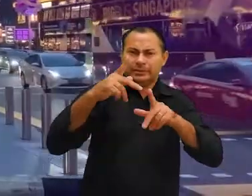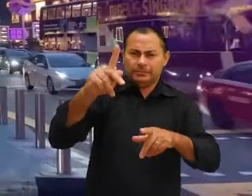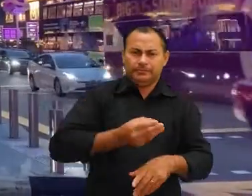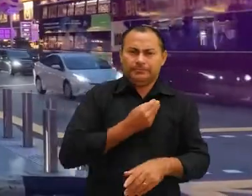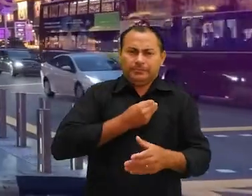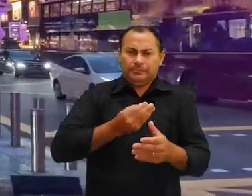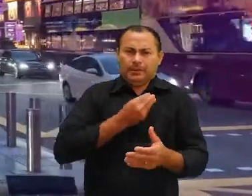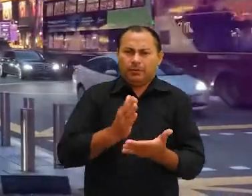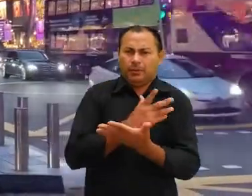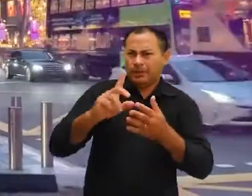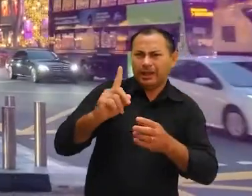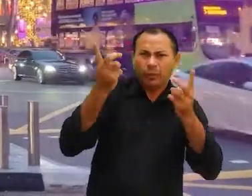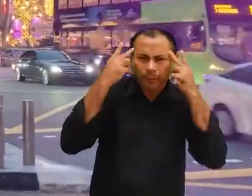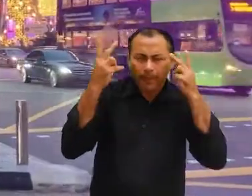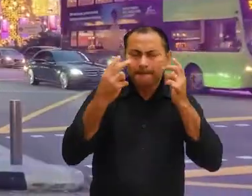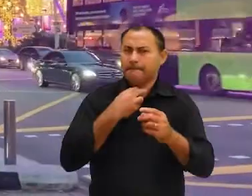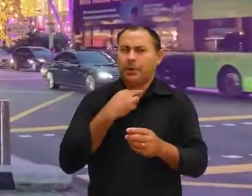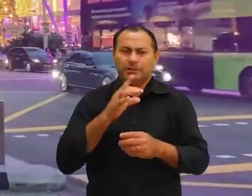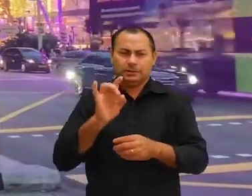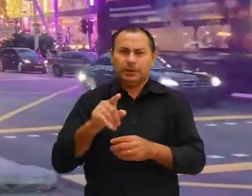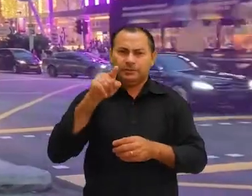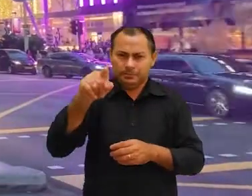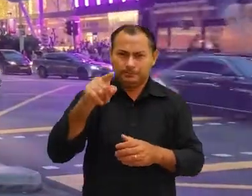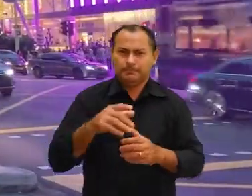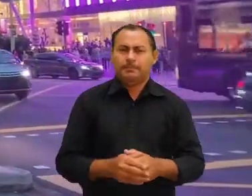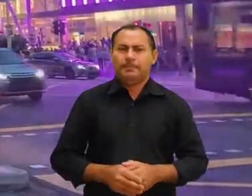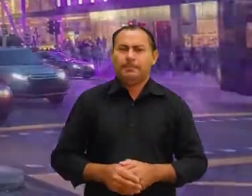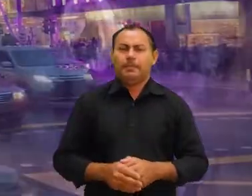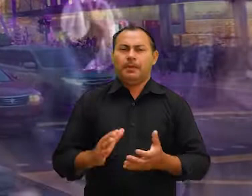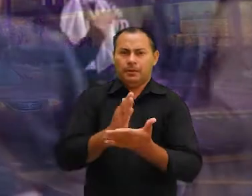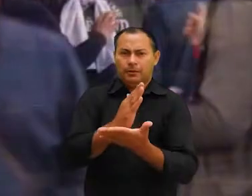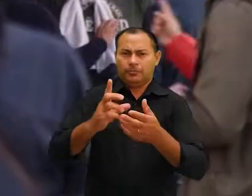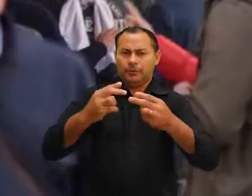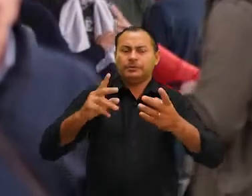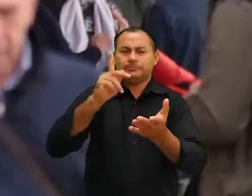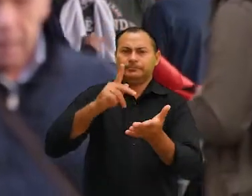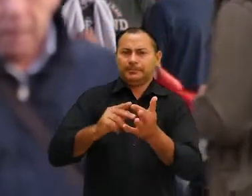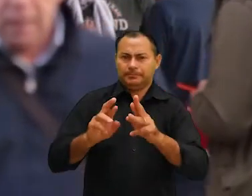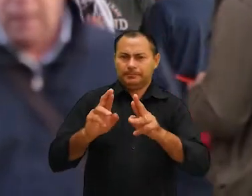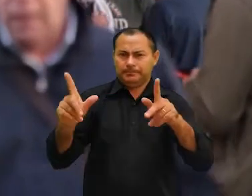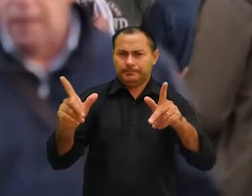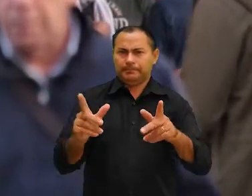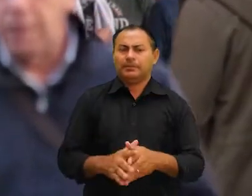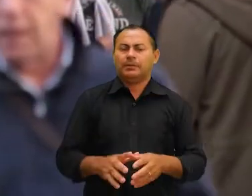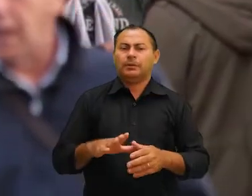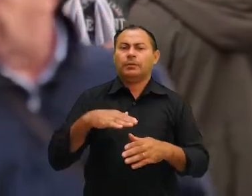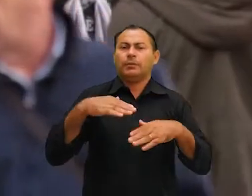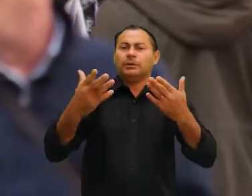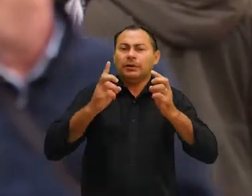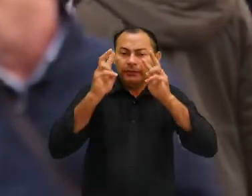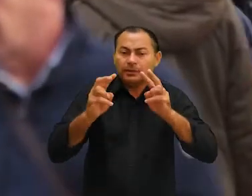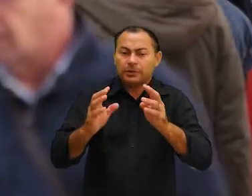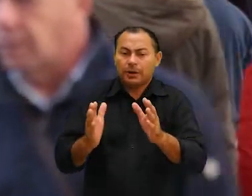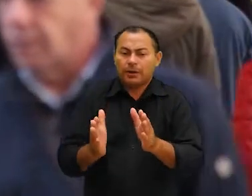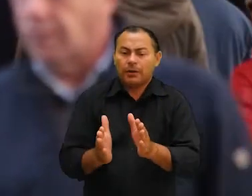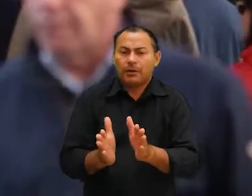na sua vida alguma coisa em comum que não pode estar apenas em você alguma coisa realmente diferente quando